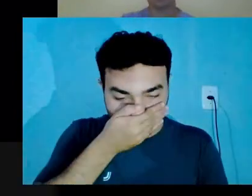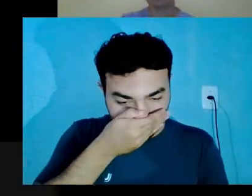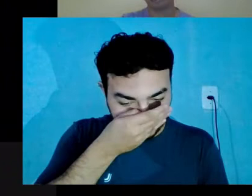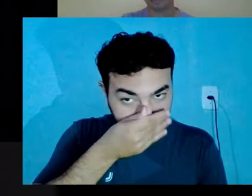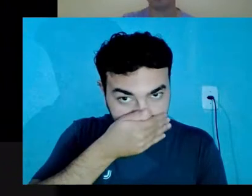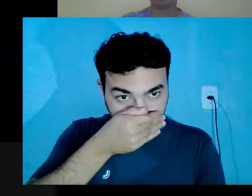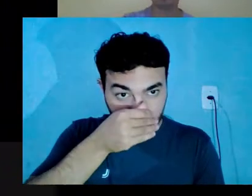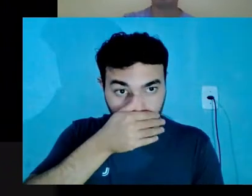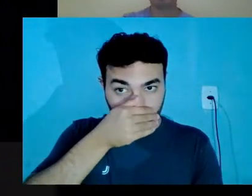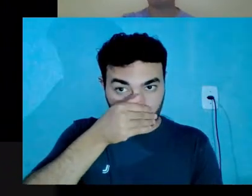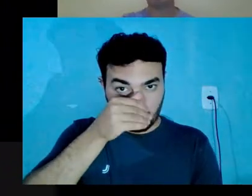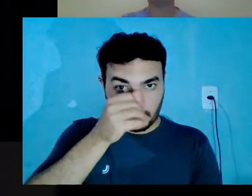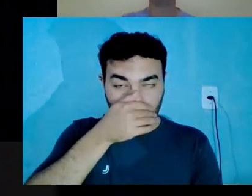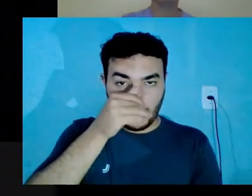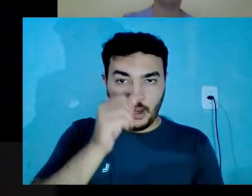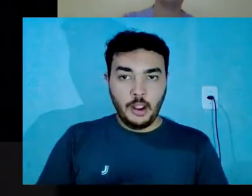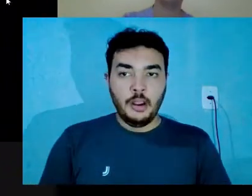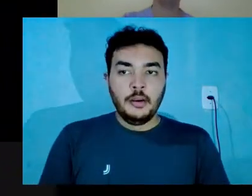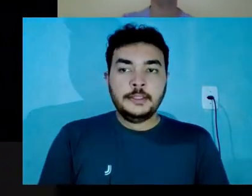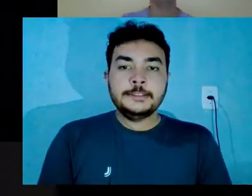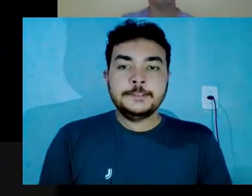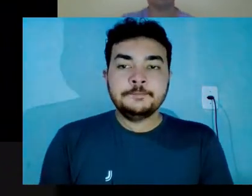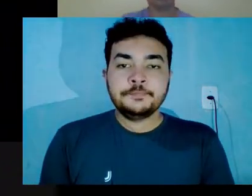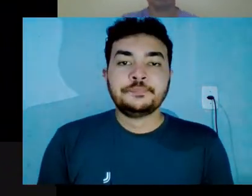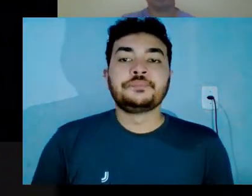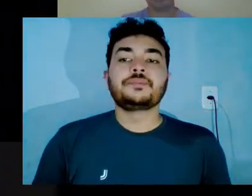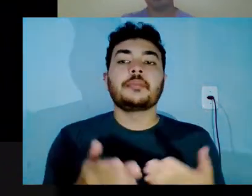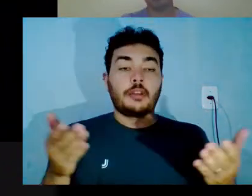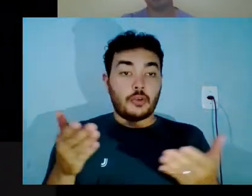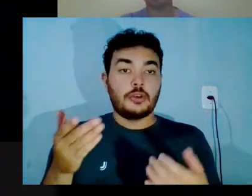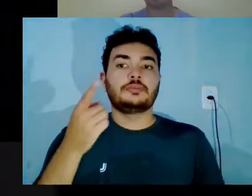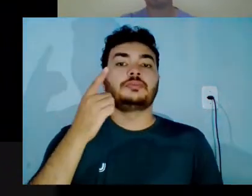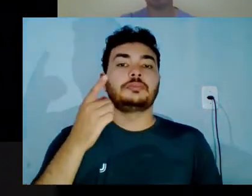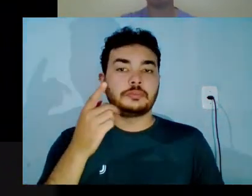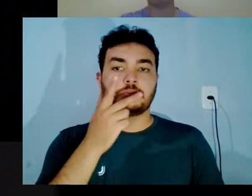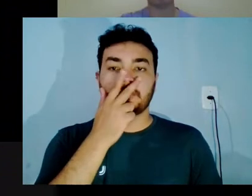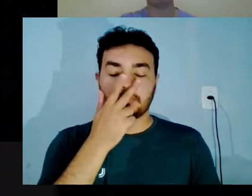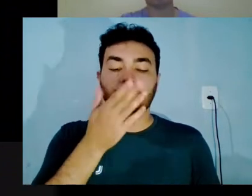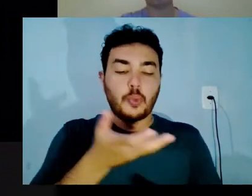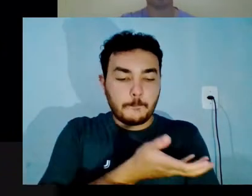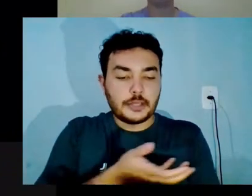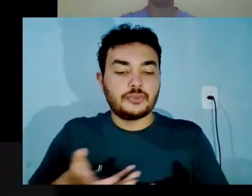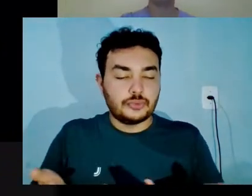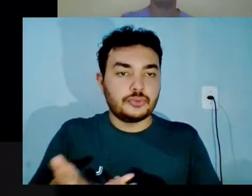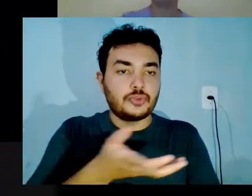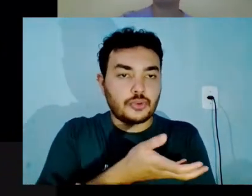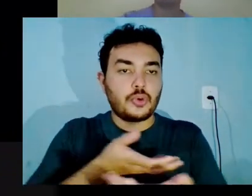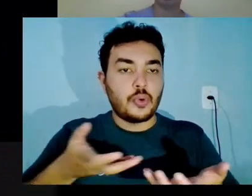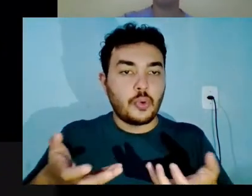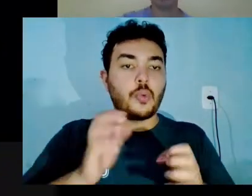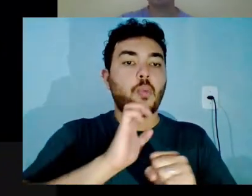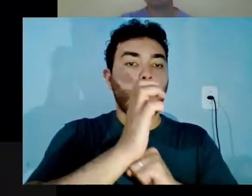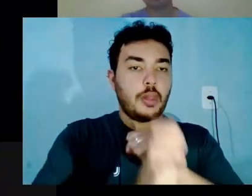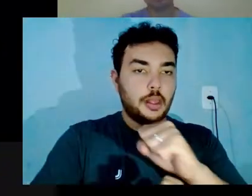eles consideram o compartilhamento dos elétrons 1 e 2, tá bem? Como eles estão sendo compartilhados, os dois podem estar